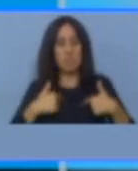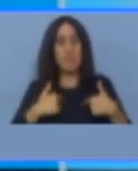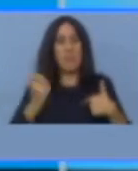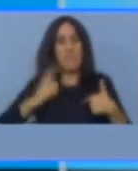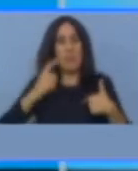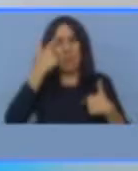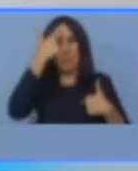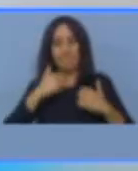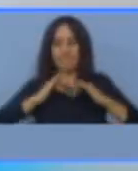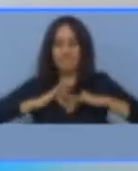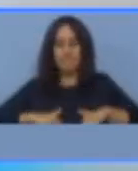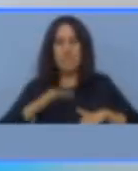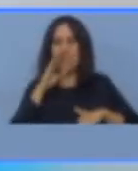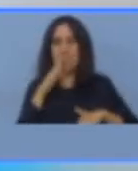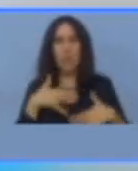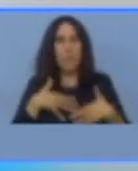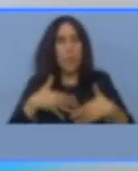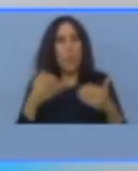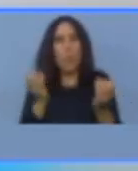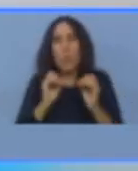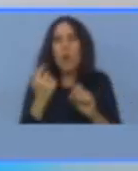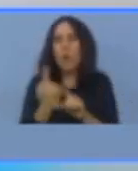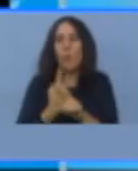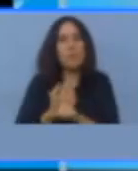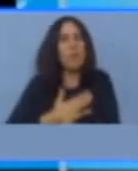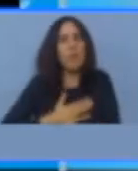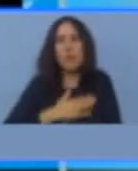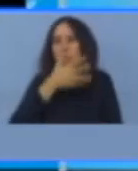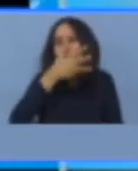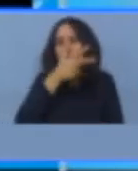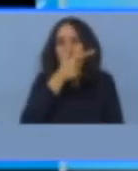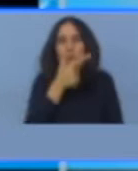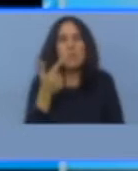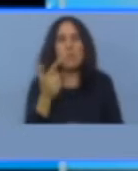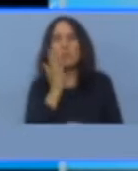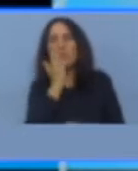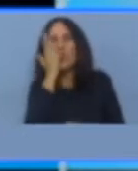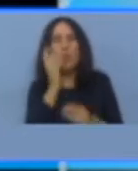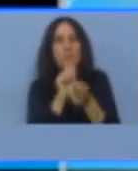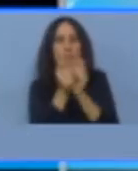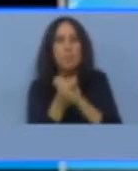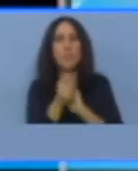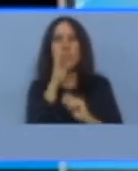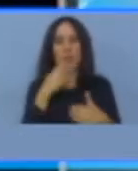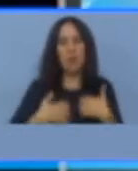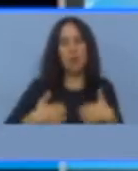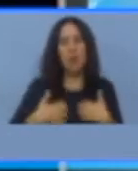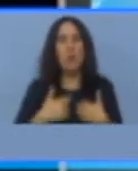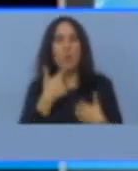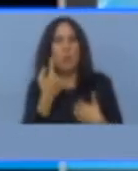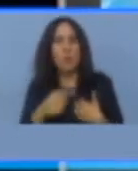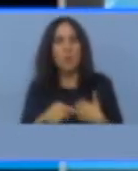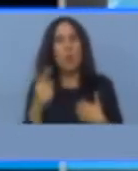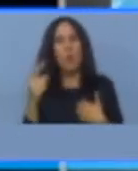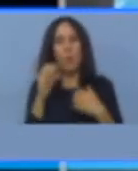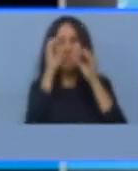persistentemente deprimida, não tem vontade de fazer as coisas, está triste, alterou o padrão de sono, ou tem níveis de ansiedade muito grandes, ou tem ideias